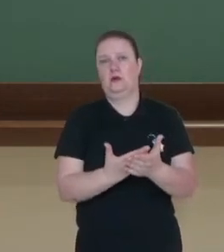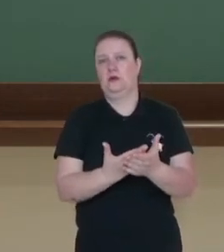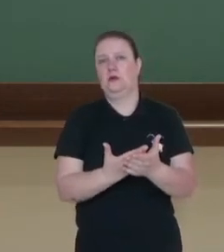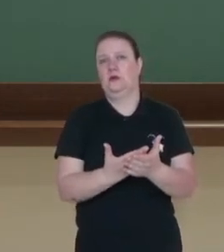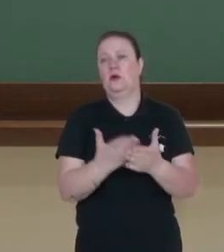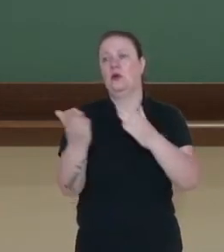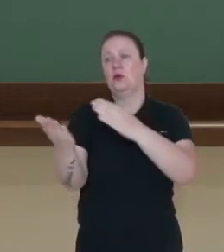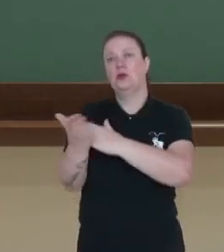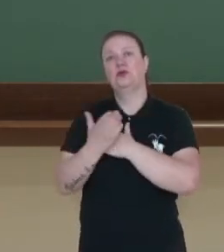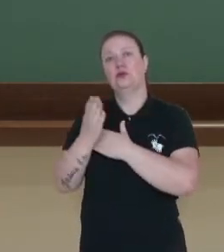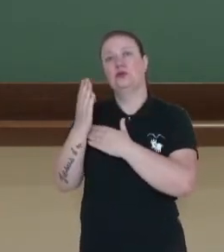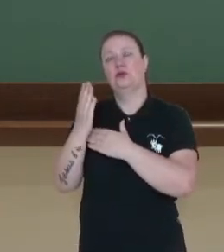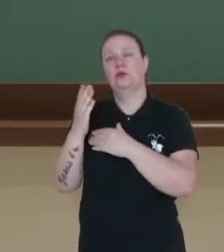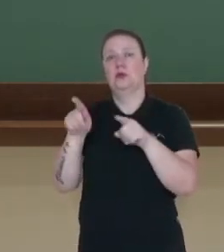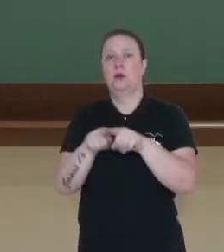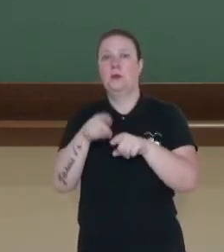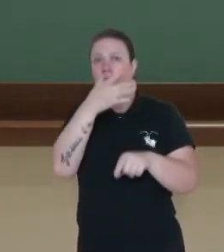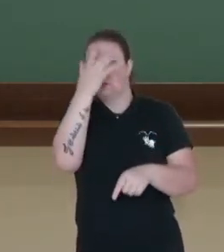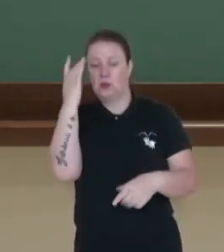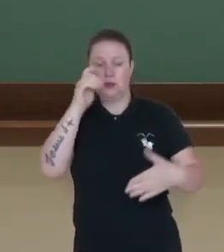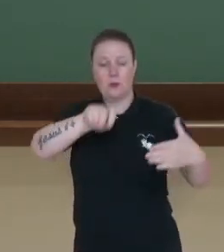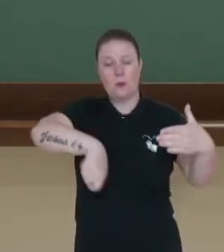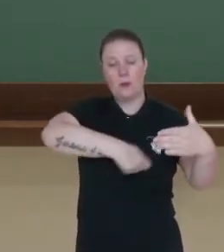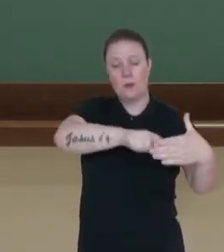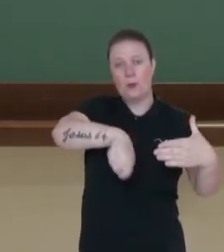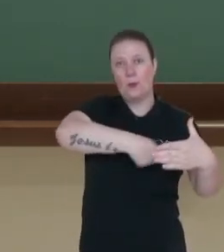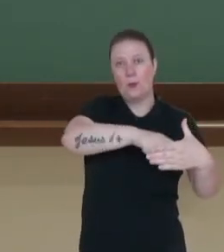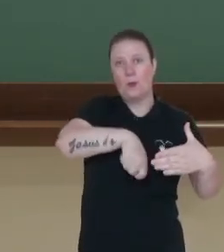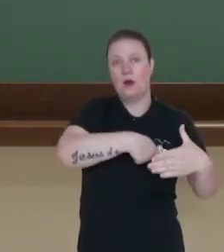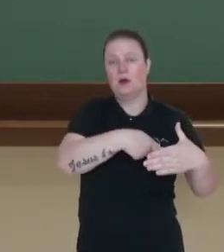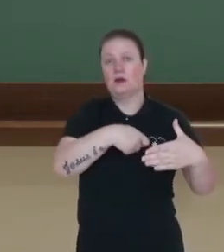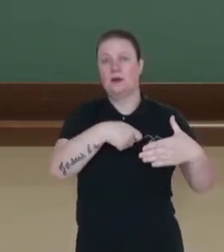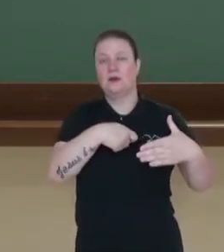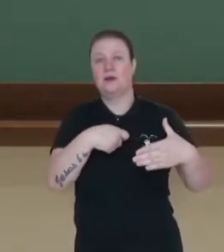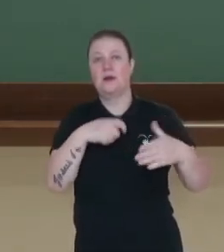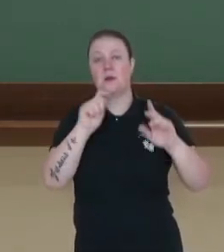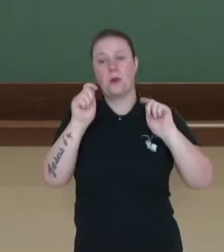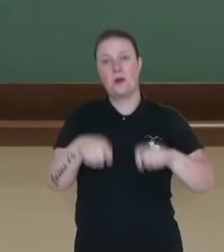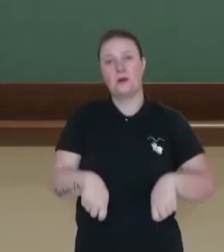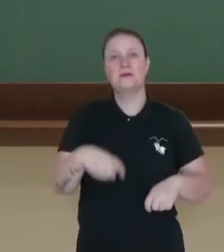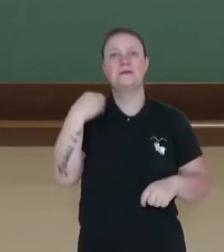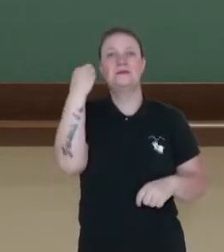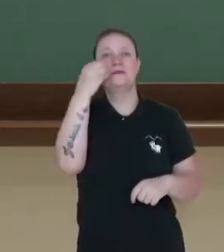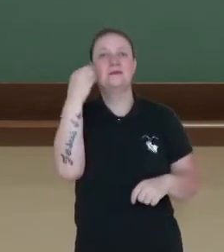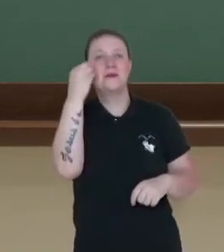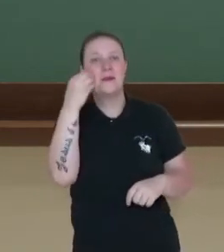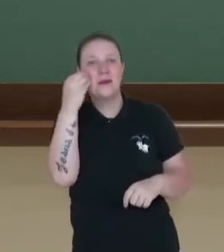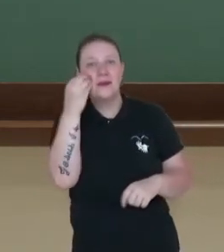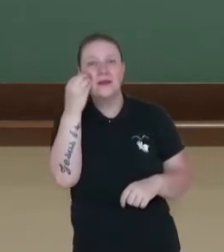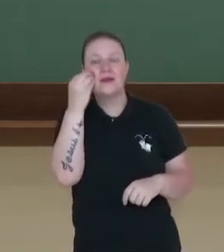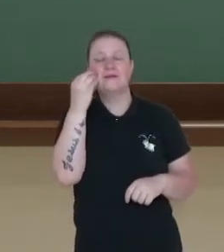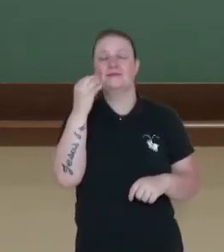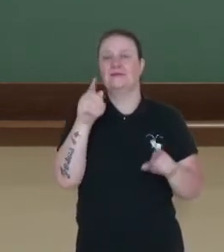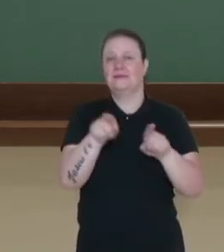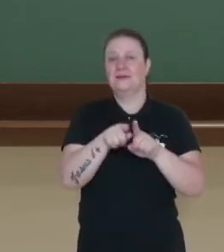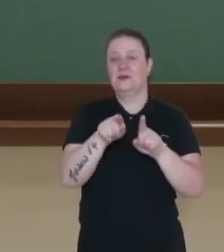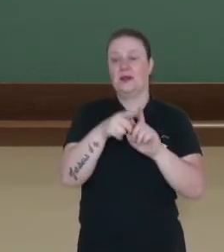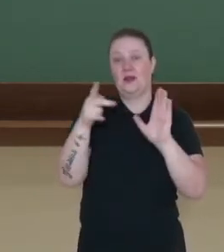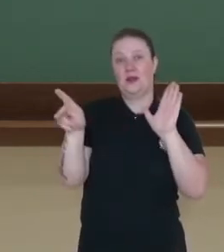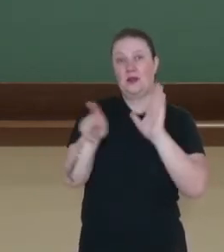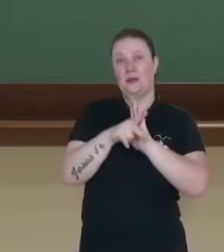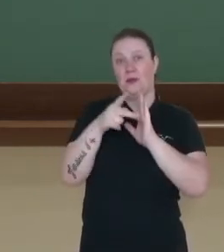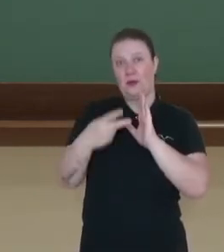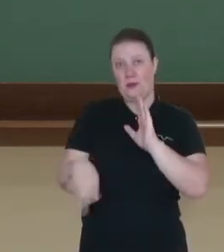ajuda do pessoal da cozinha, o barreado para que vocês possam, né, conhecer um pouquinho da culinária paranaense,